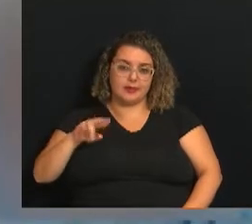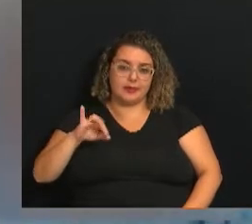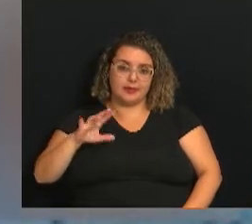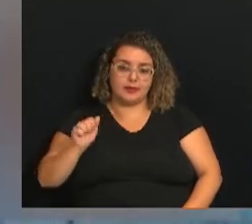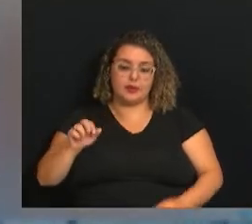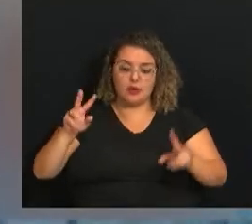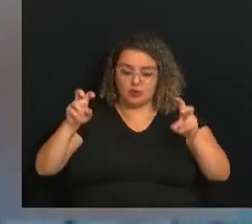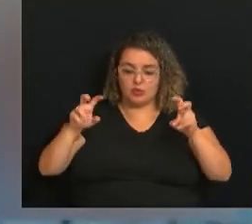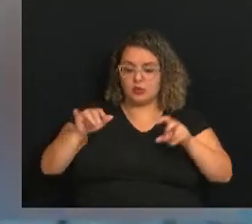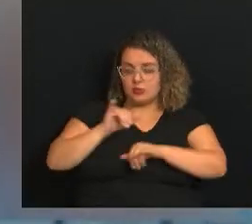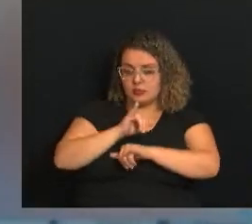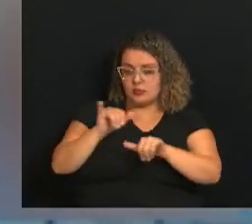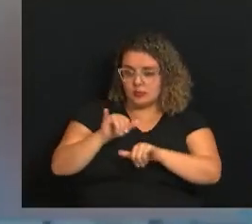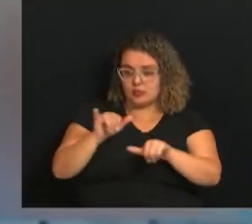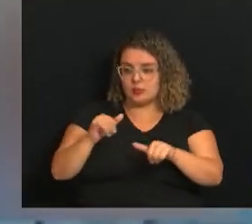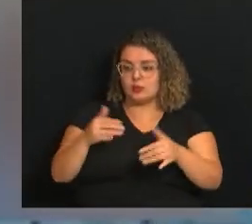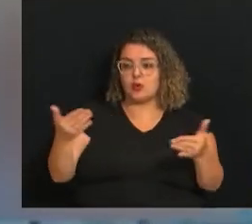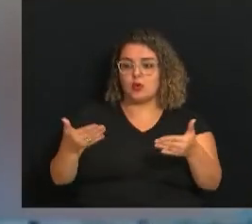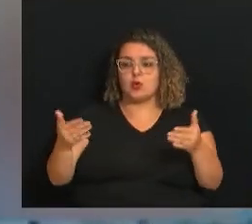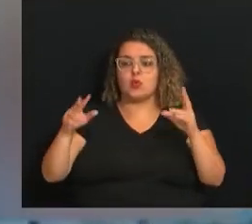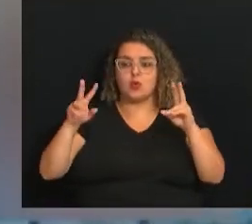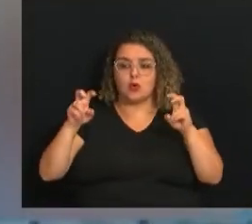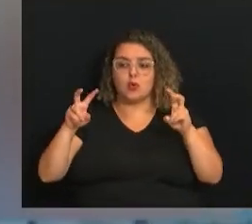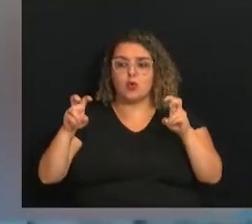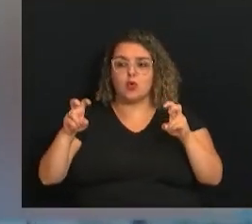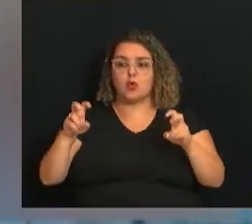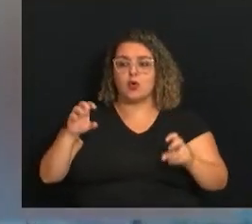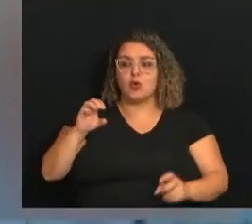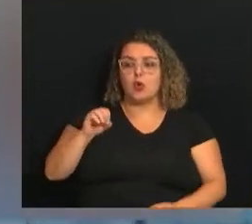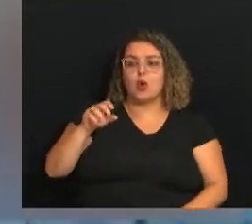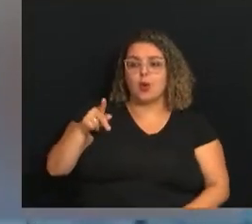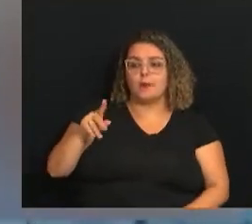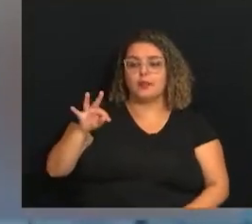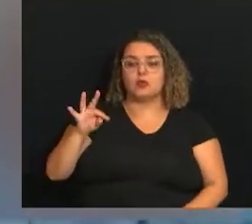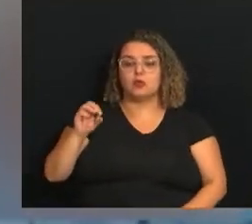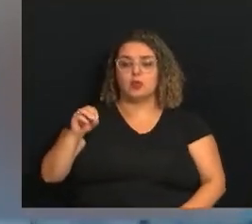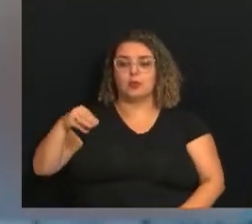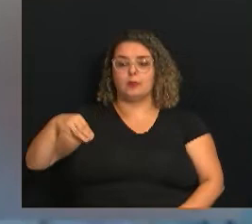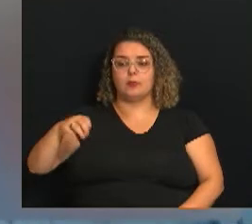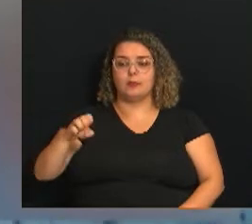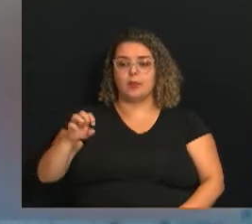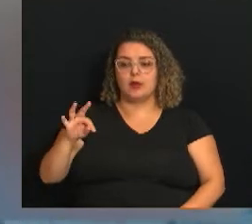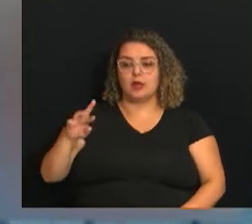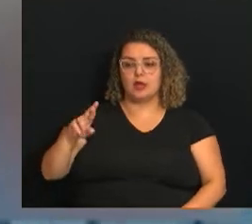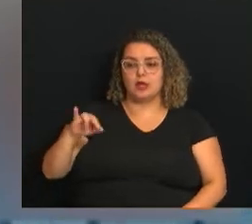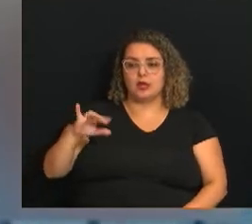debatido. Hoje o tema será optometria e a decisão